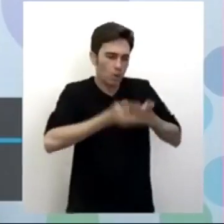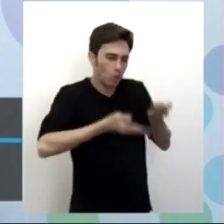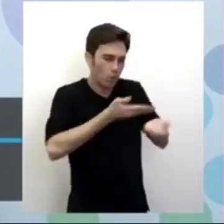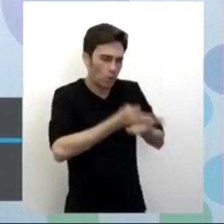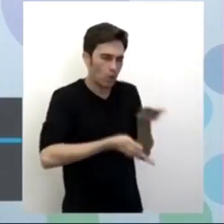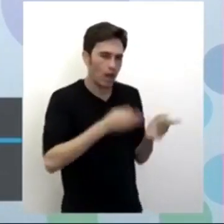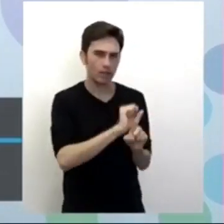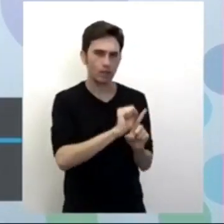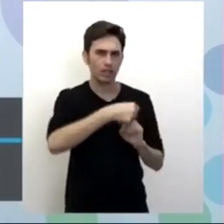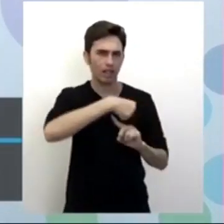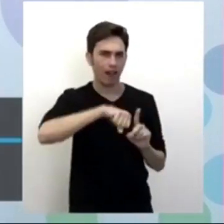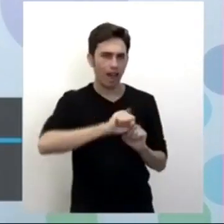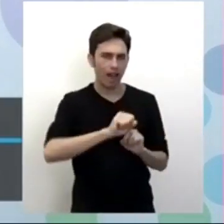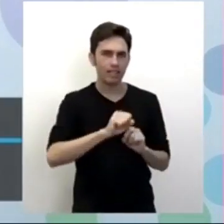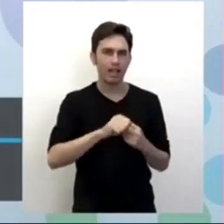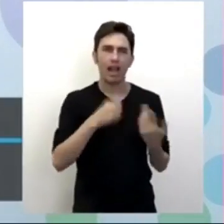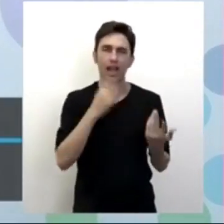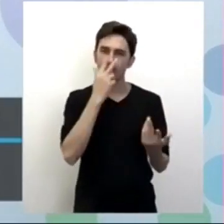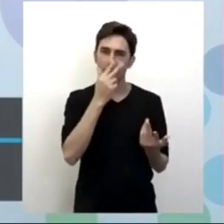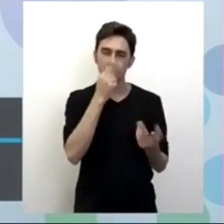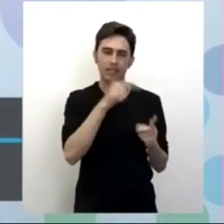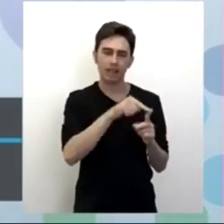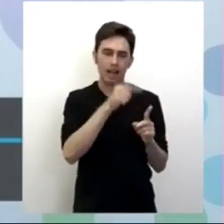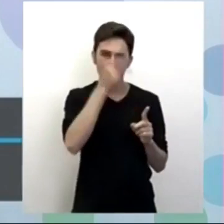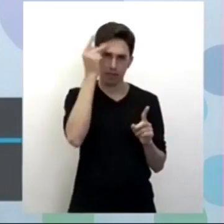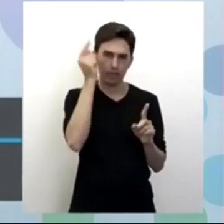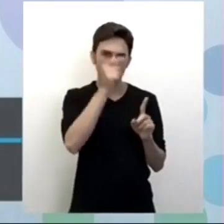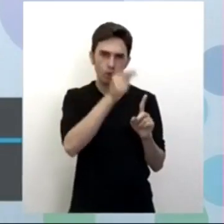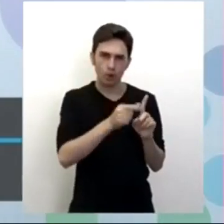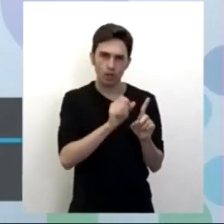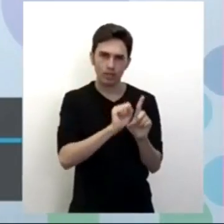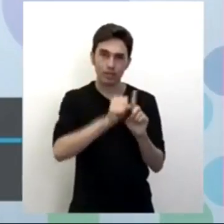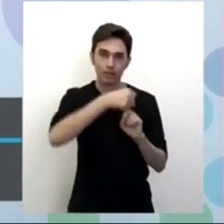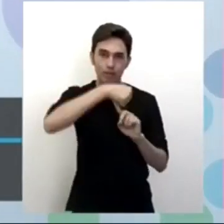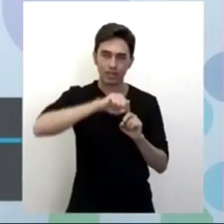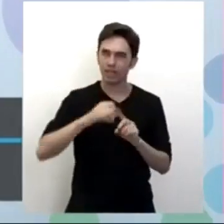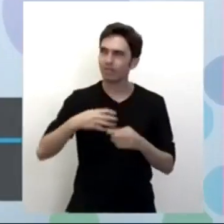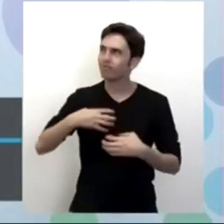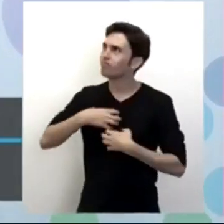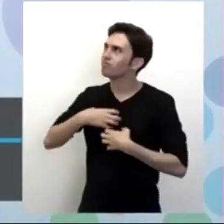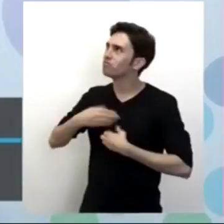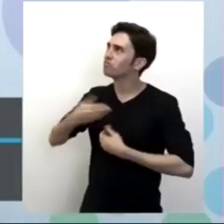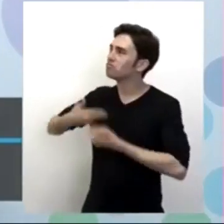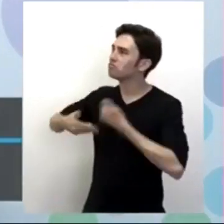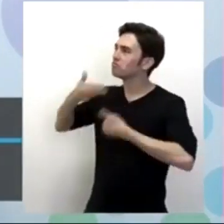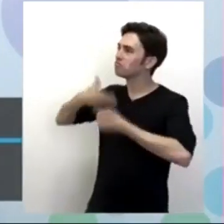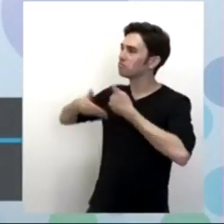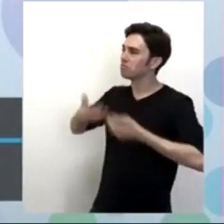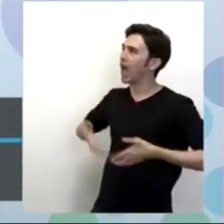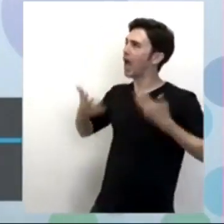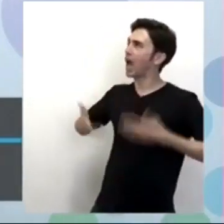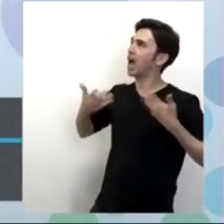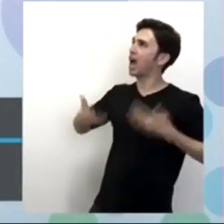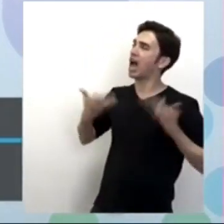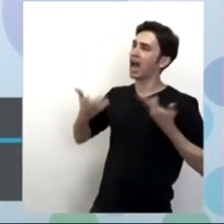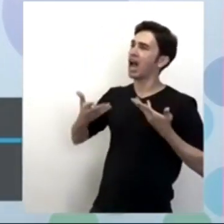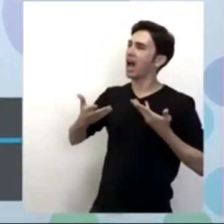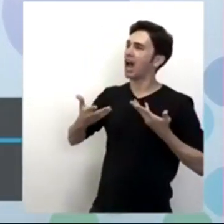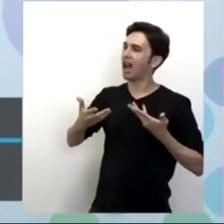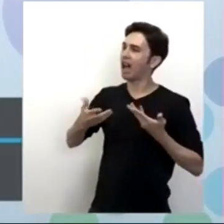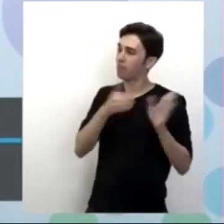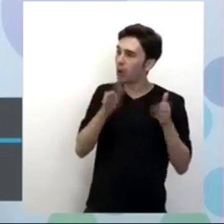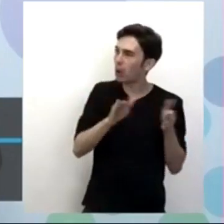indivíduo perca aí, né, o seu estímulo à produção. Também é uma questão muito